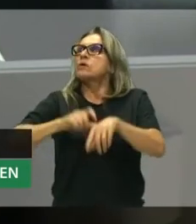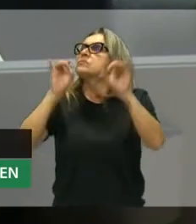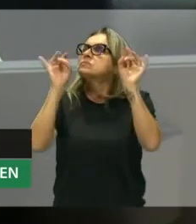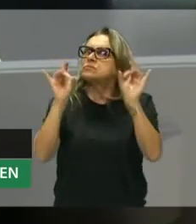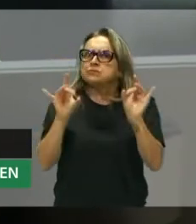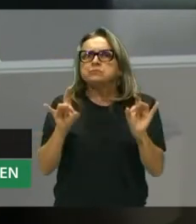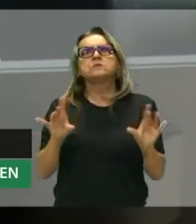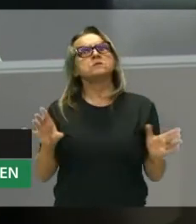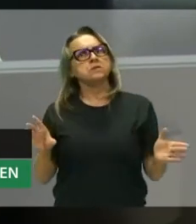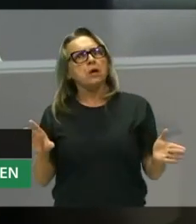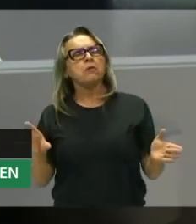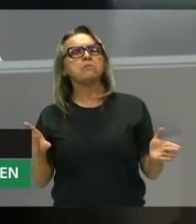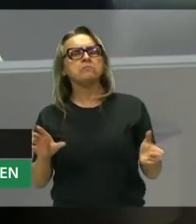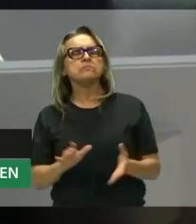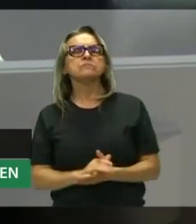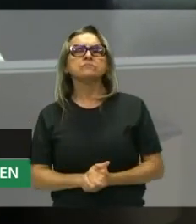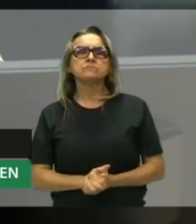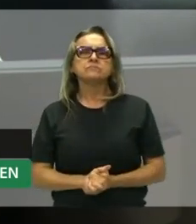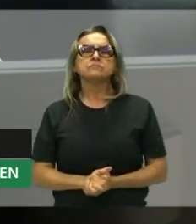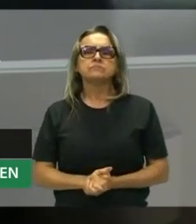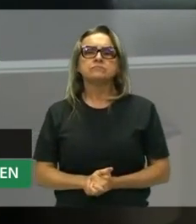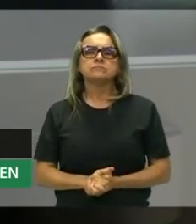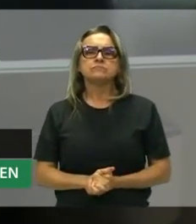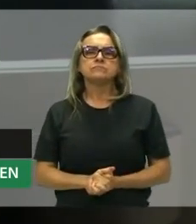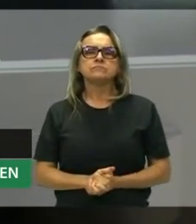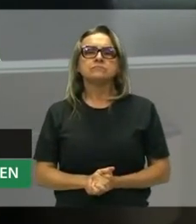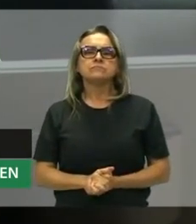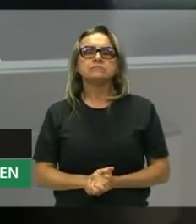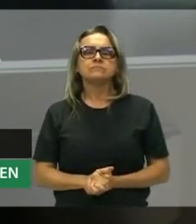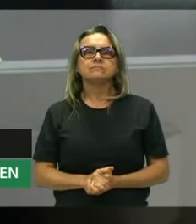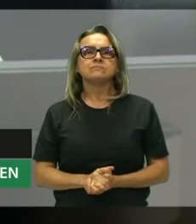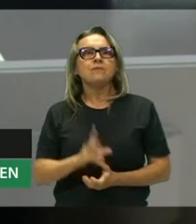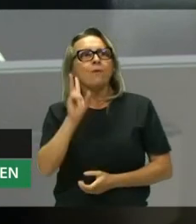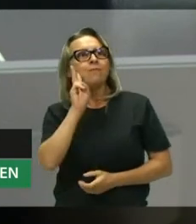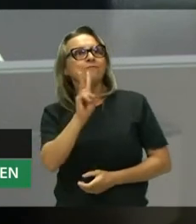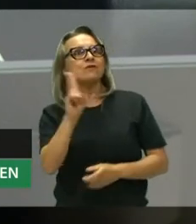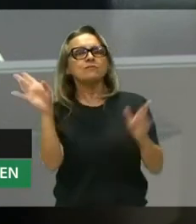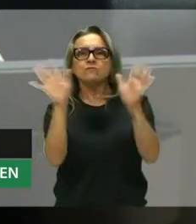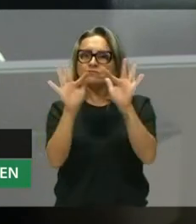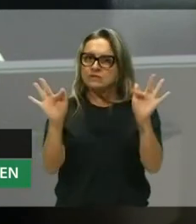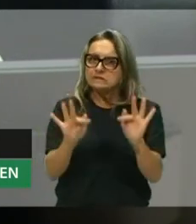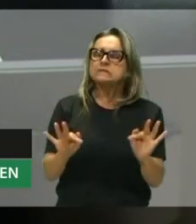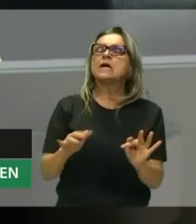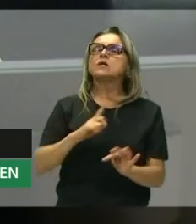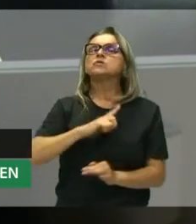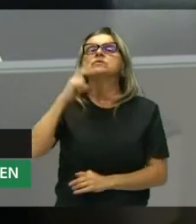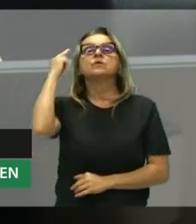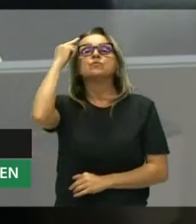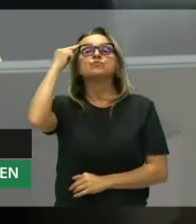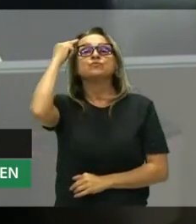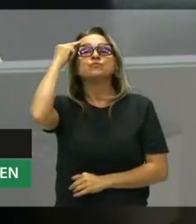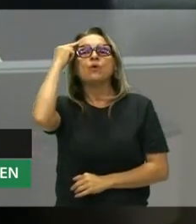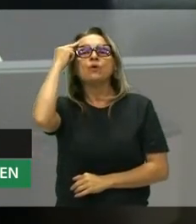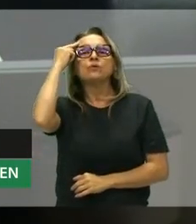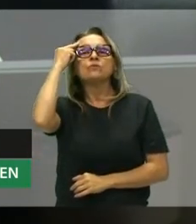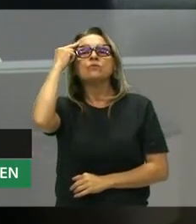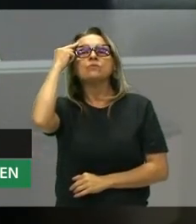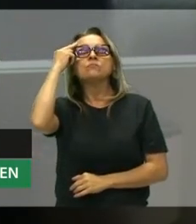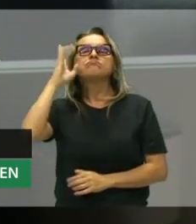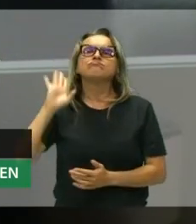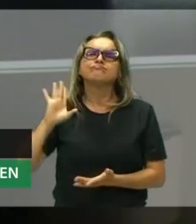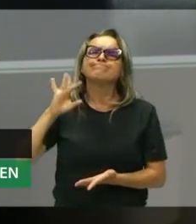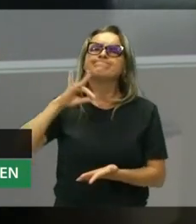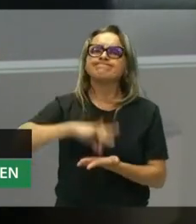amigo Mocilim, trazendo a felicidade de ver um sonho concretizado, porque nós atuamos